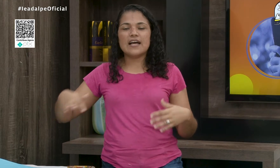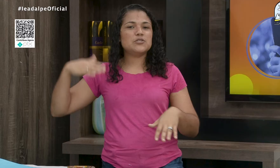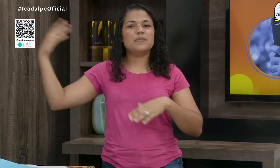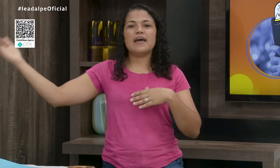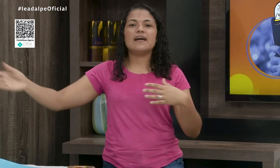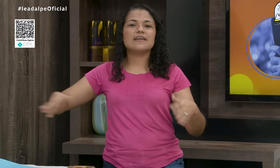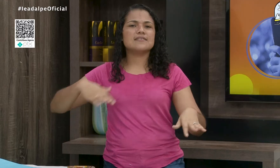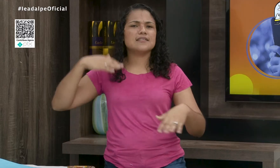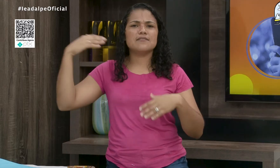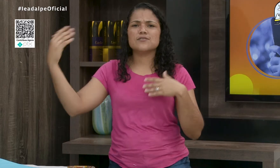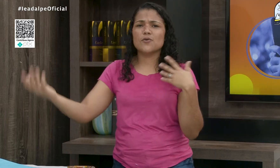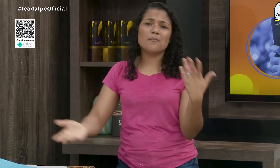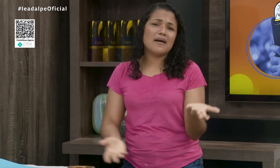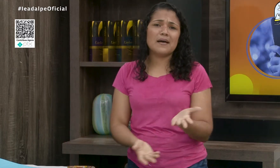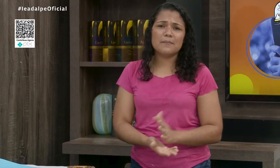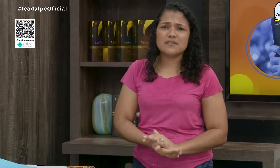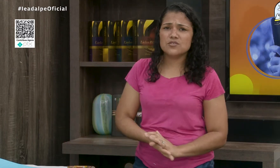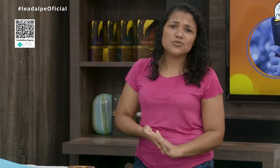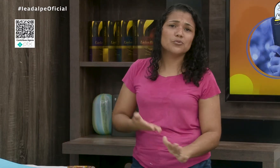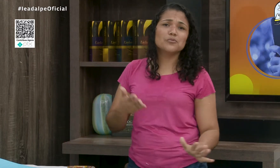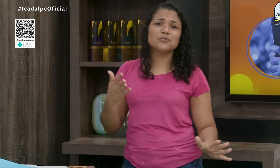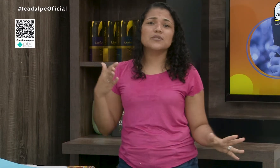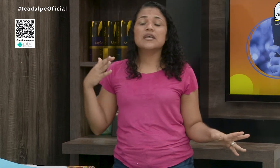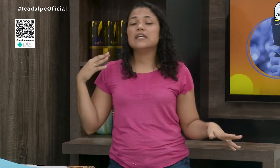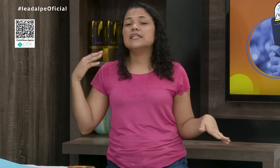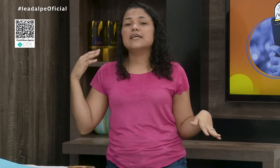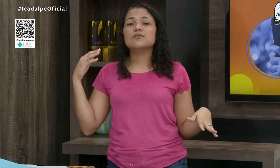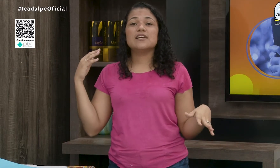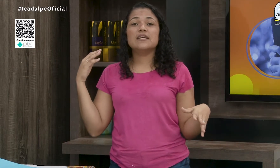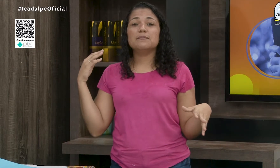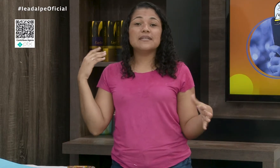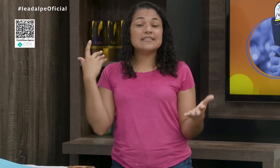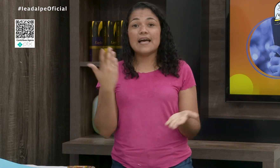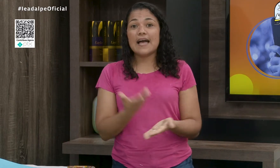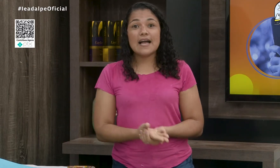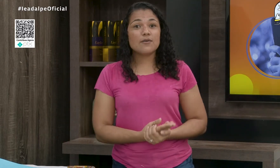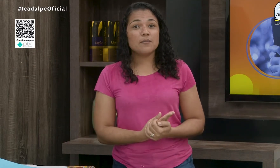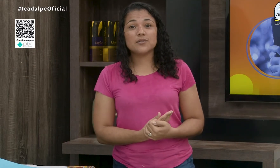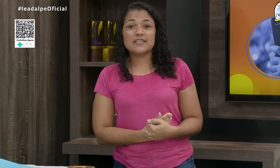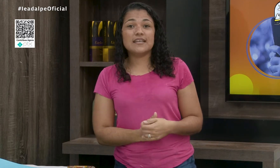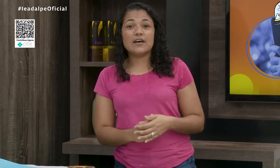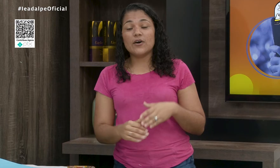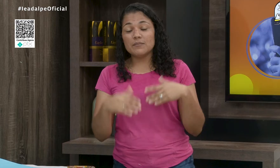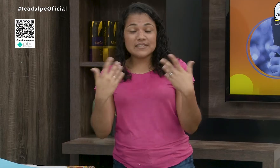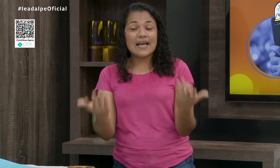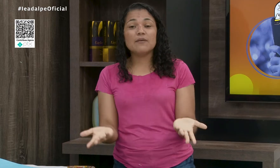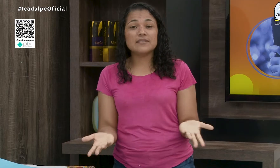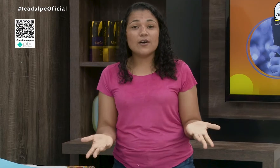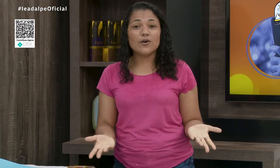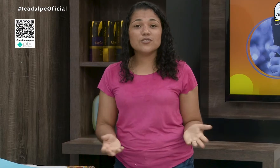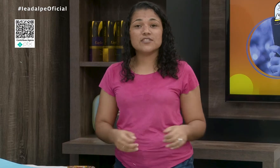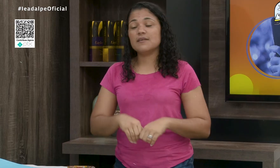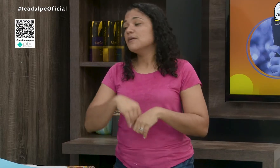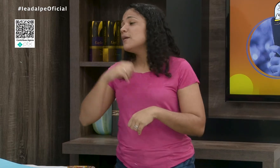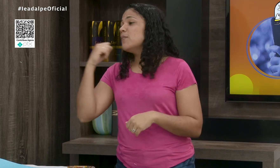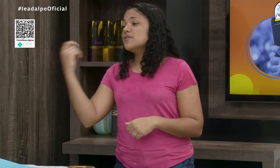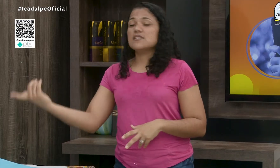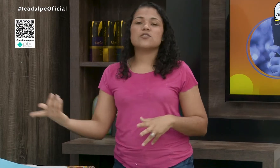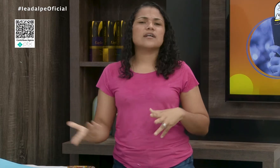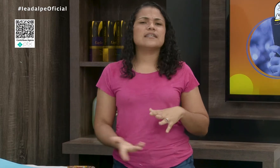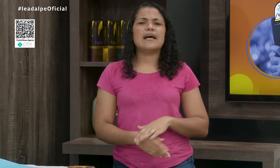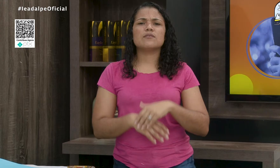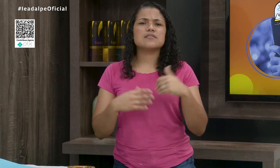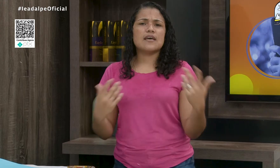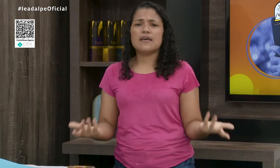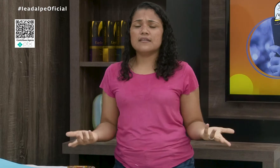questão, as pragas, atravessou o mar, pés enxuto, e Deus, ele manda água brotar da, manda água da rocha, né?